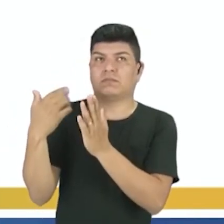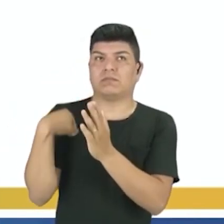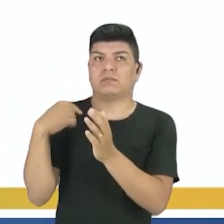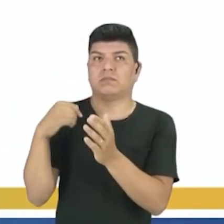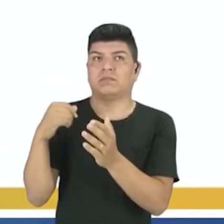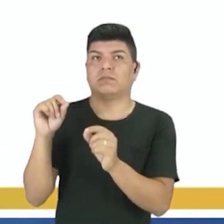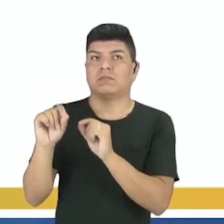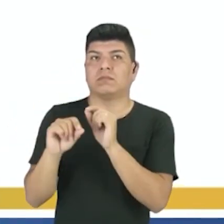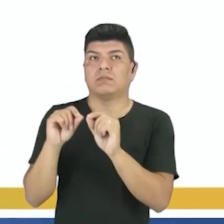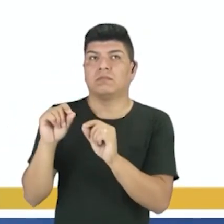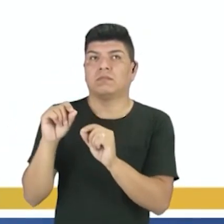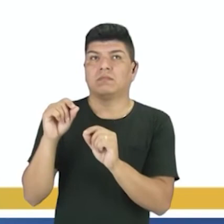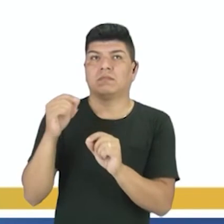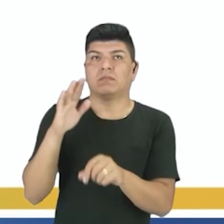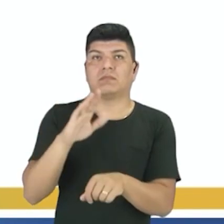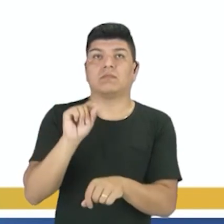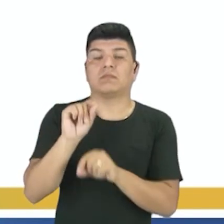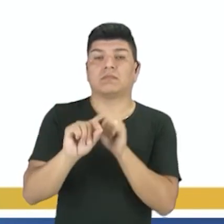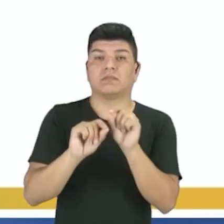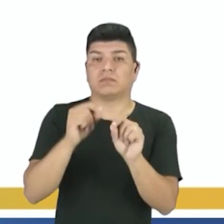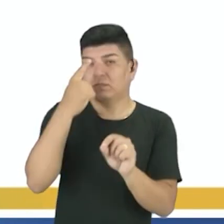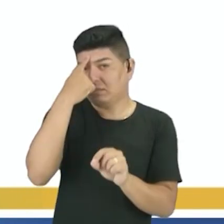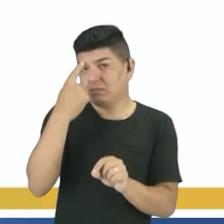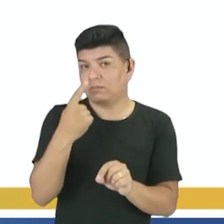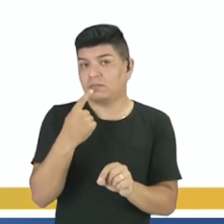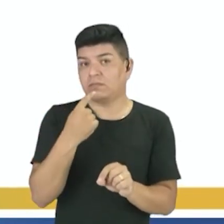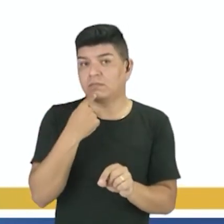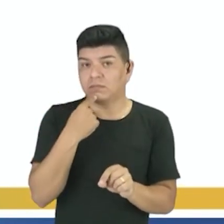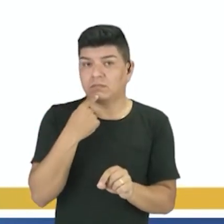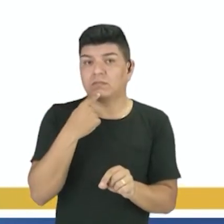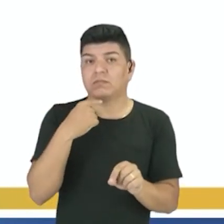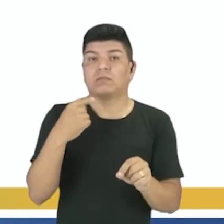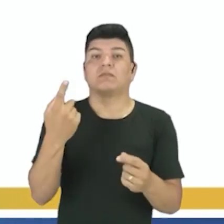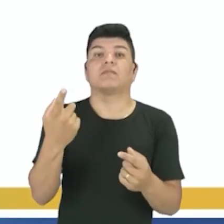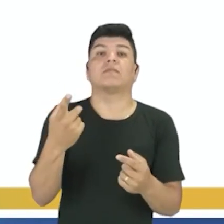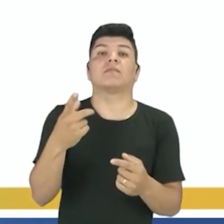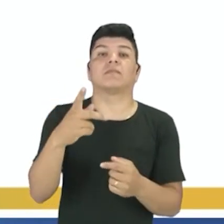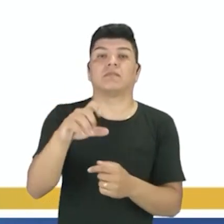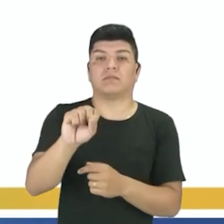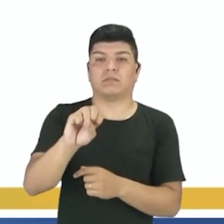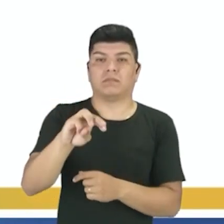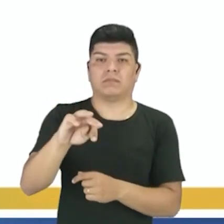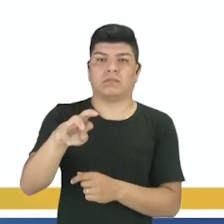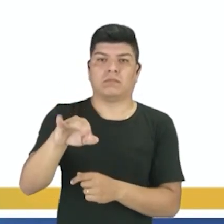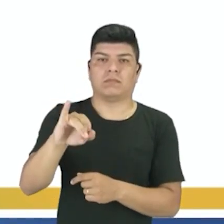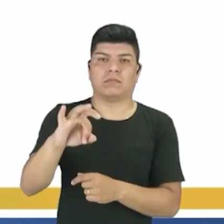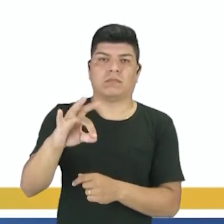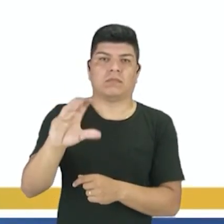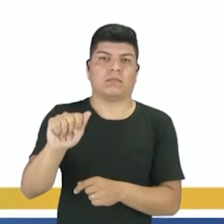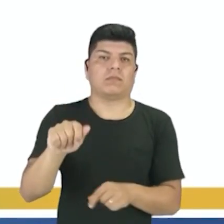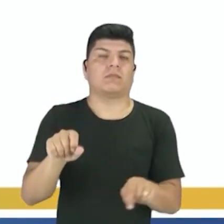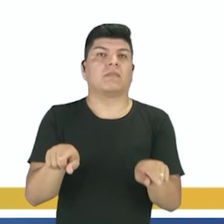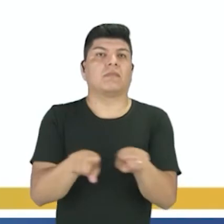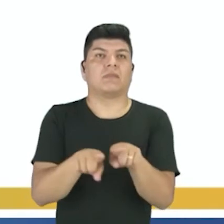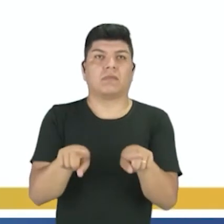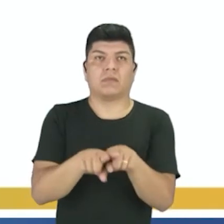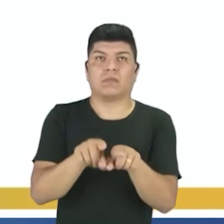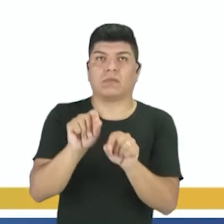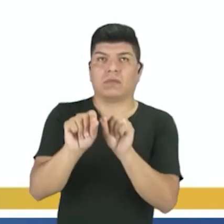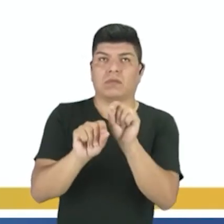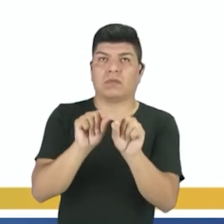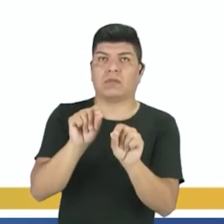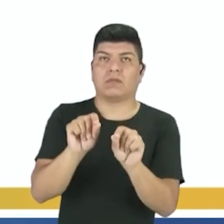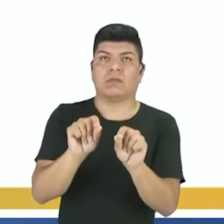coordenados, a gente diz que tratam-se de figuras simétricas, sendo o eixo em questão chamado de eixo de